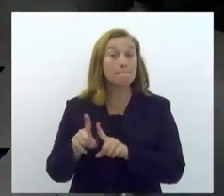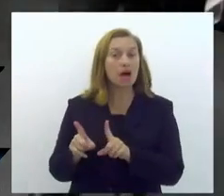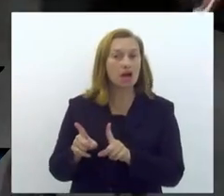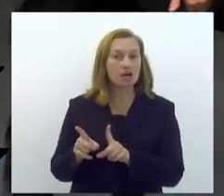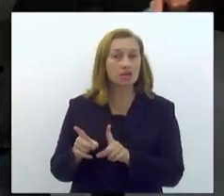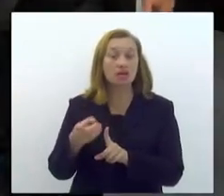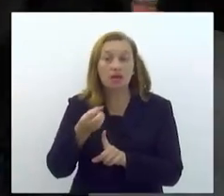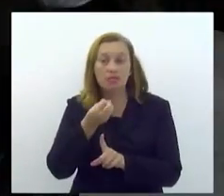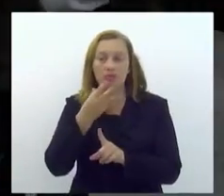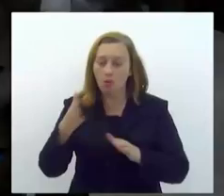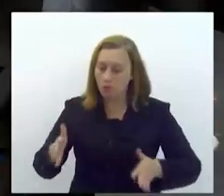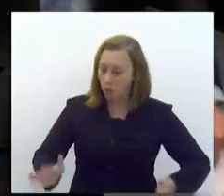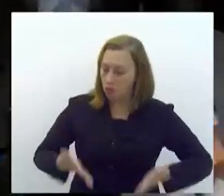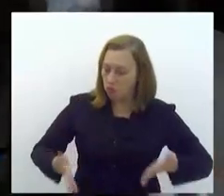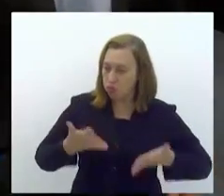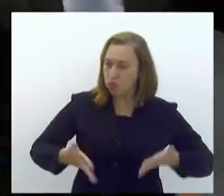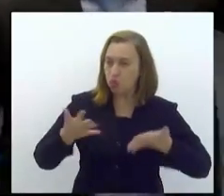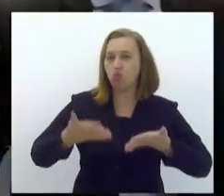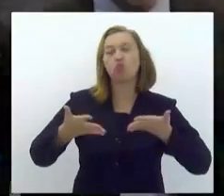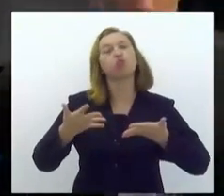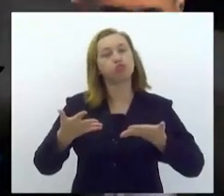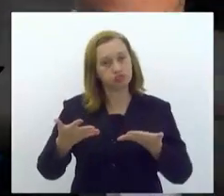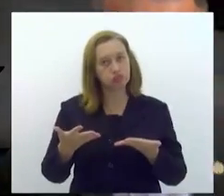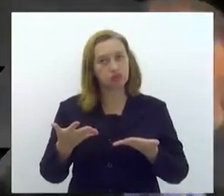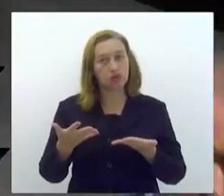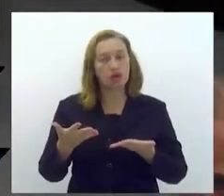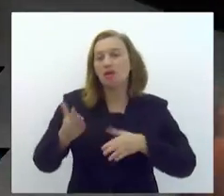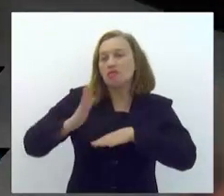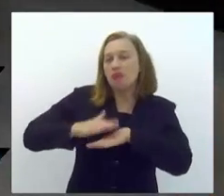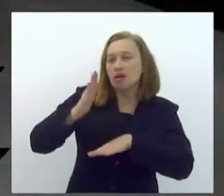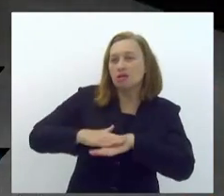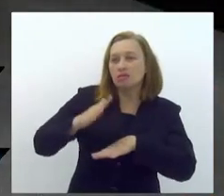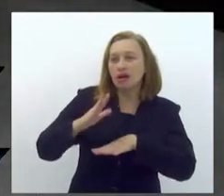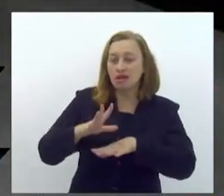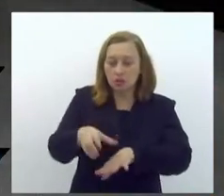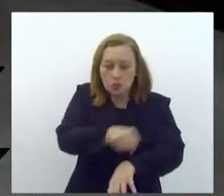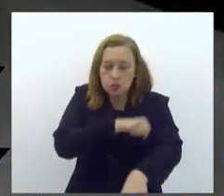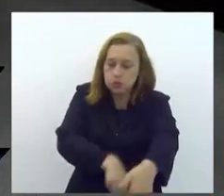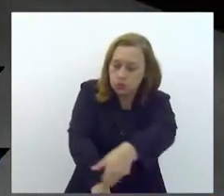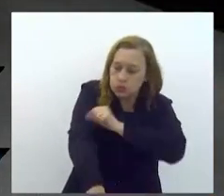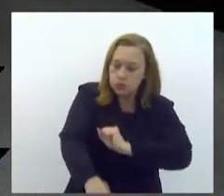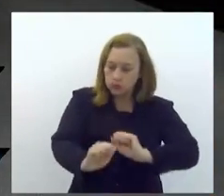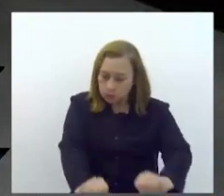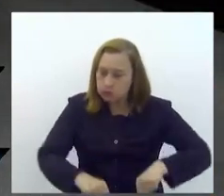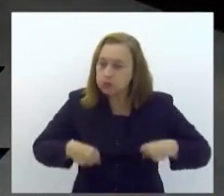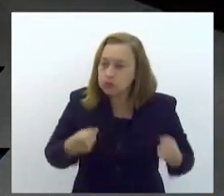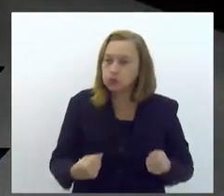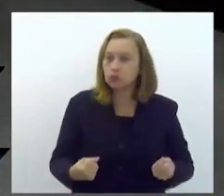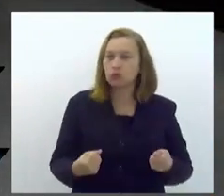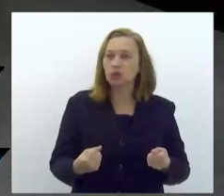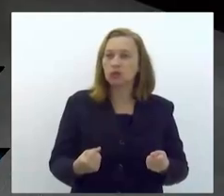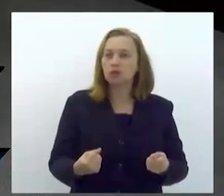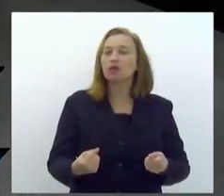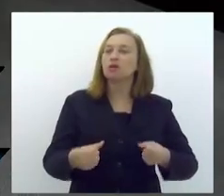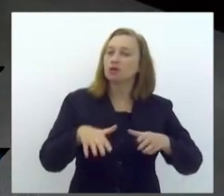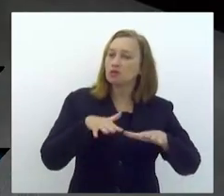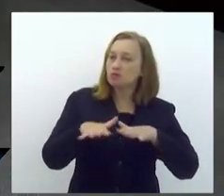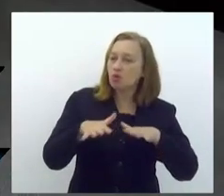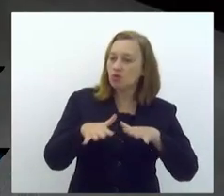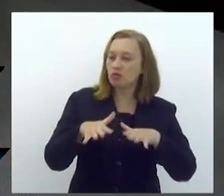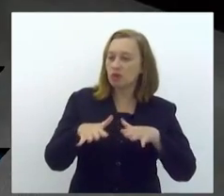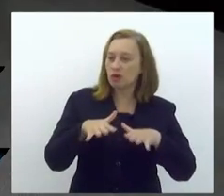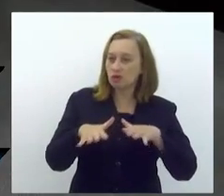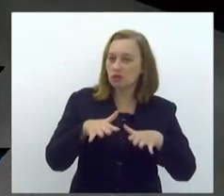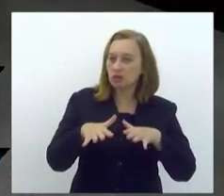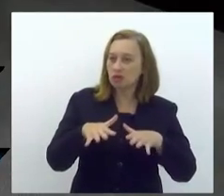para incentivo para ter cada vez mais garra por esse movimento que a senhora